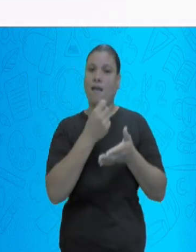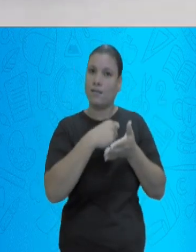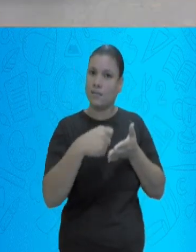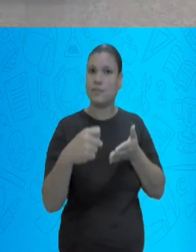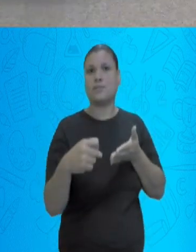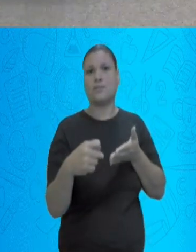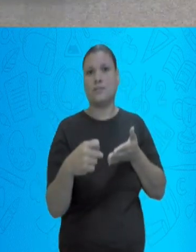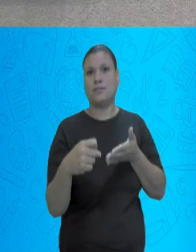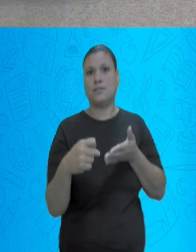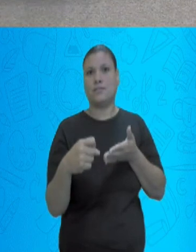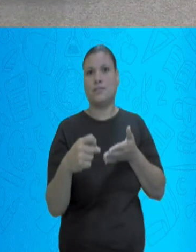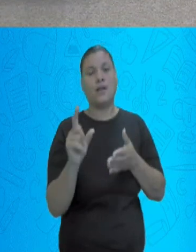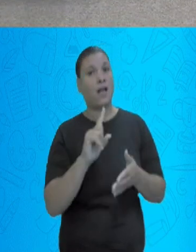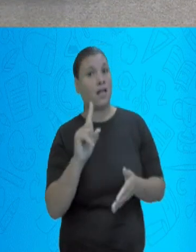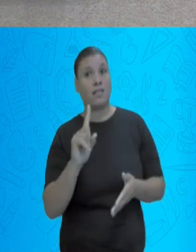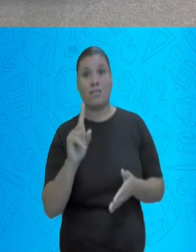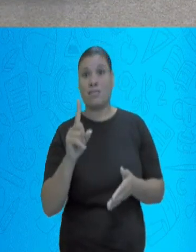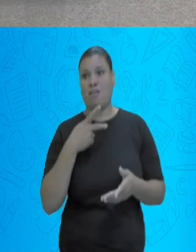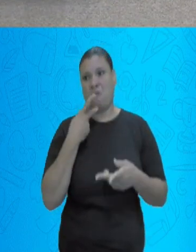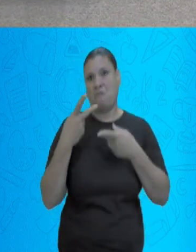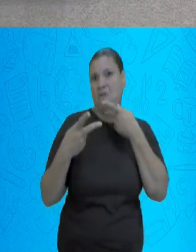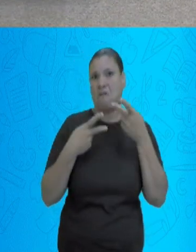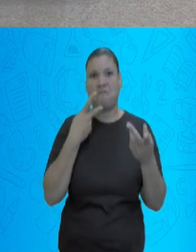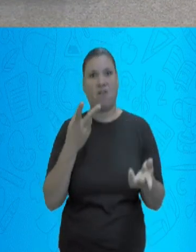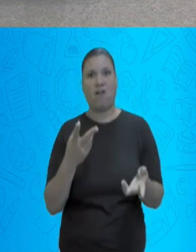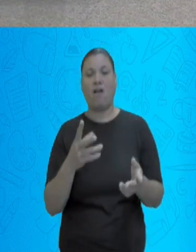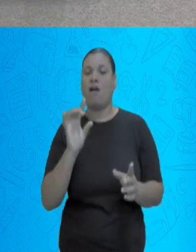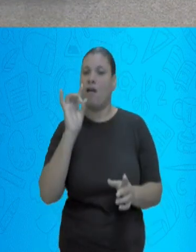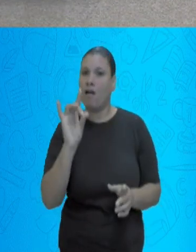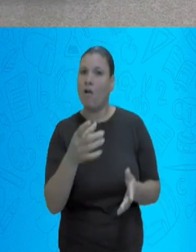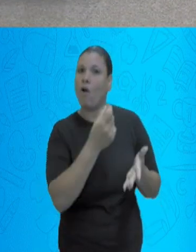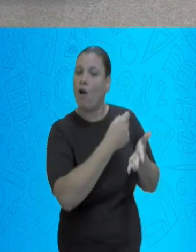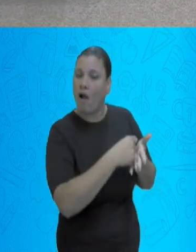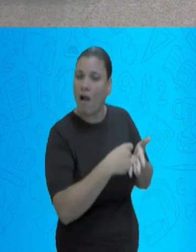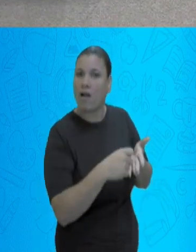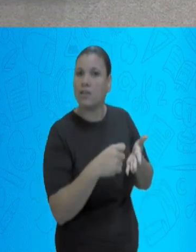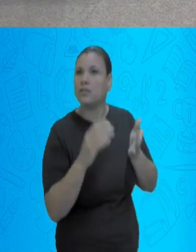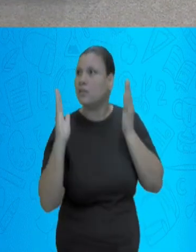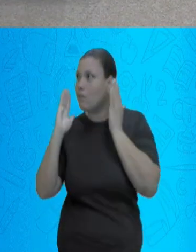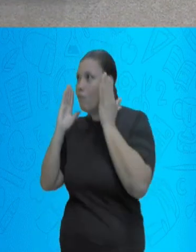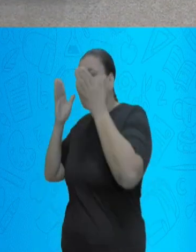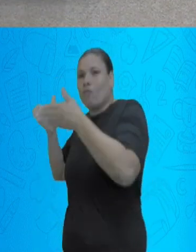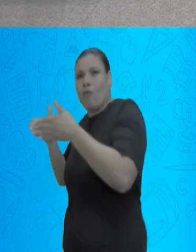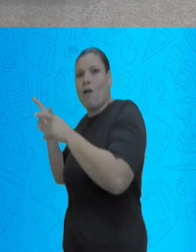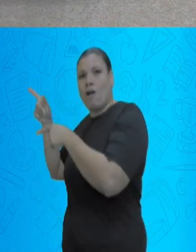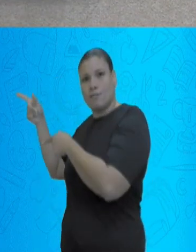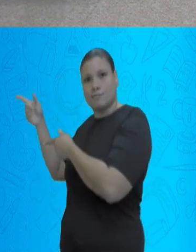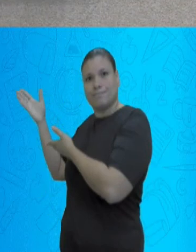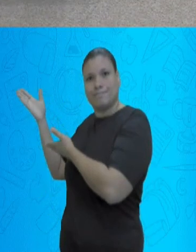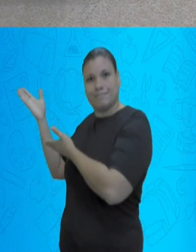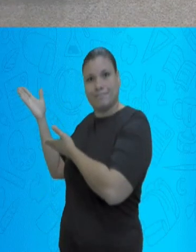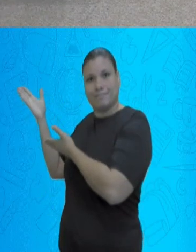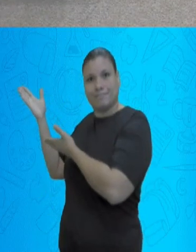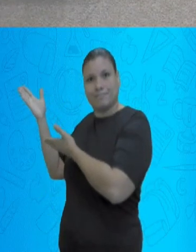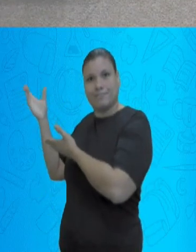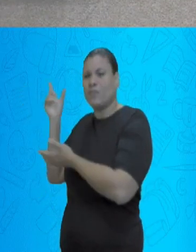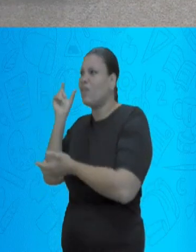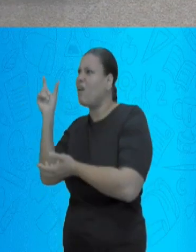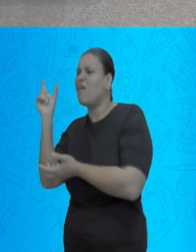Então, se você prestar atenção aqui, você vai perceber